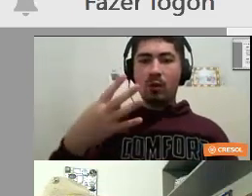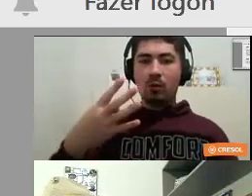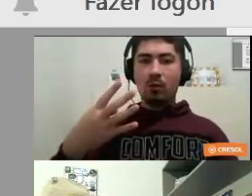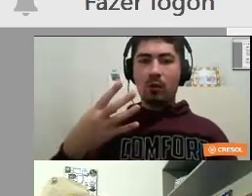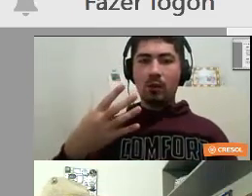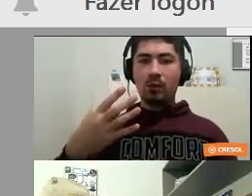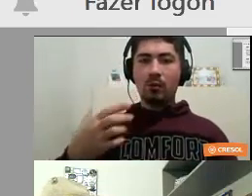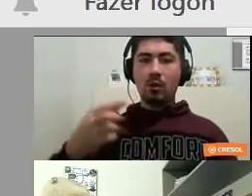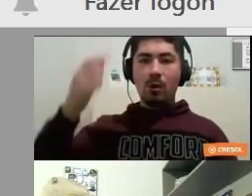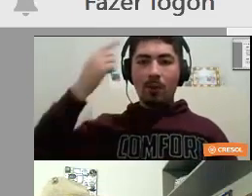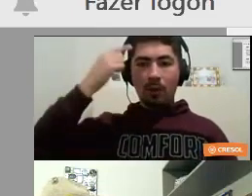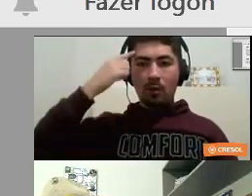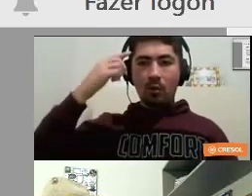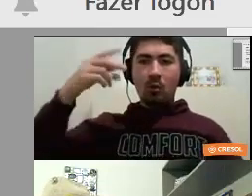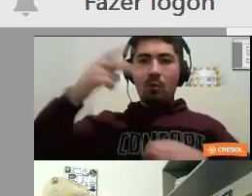continente africano.